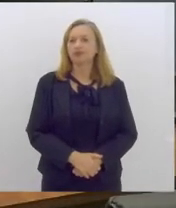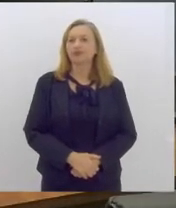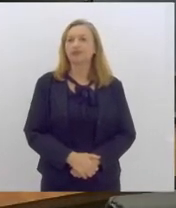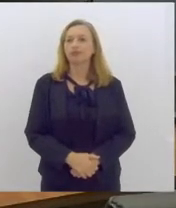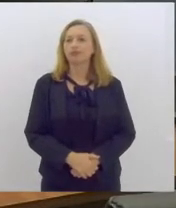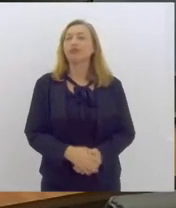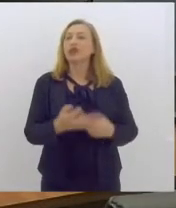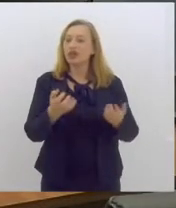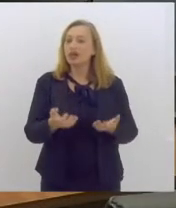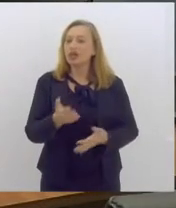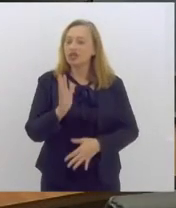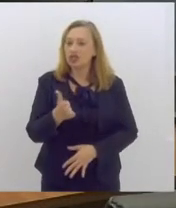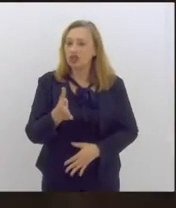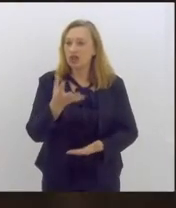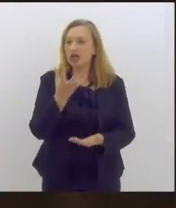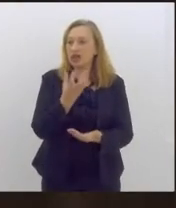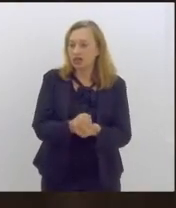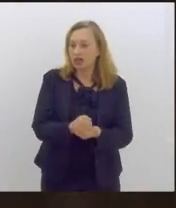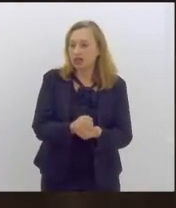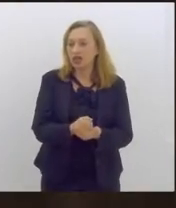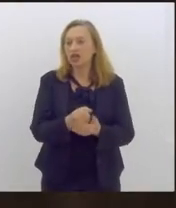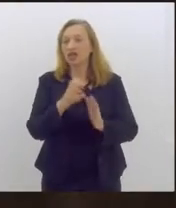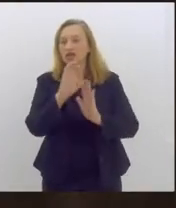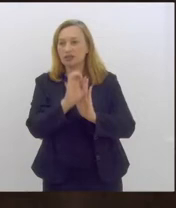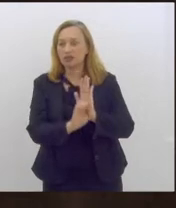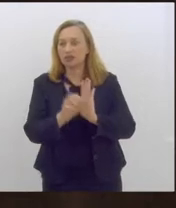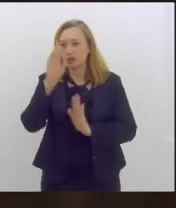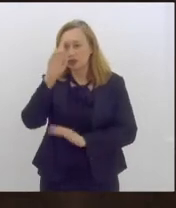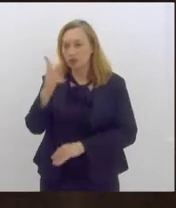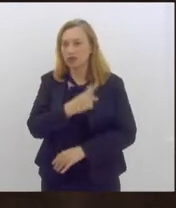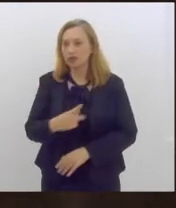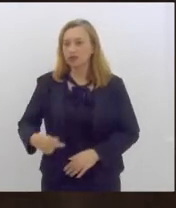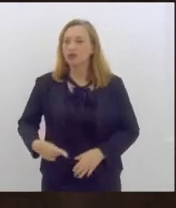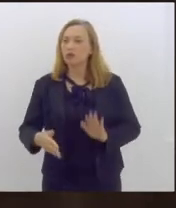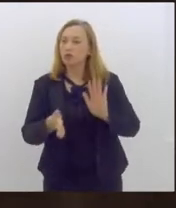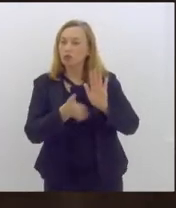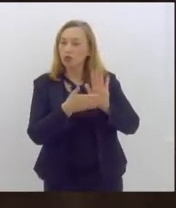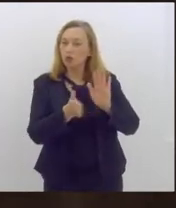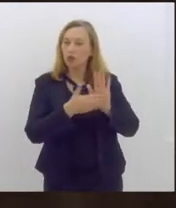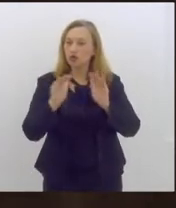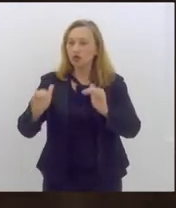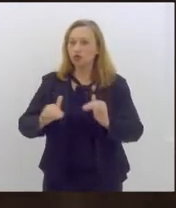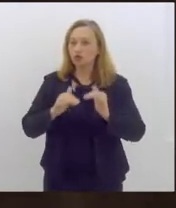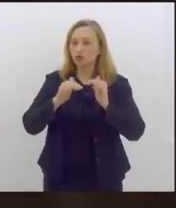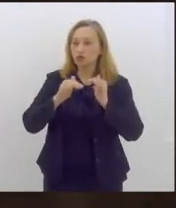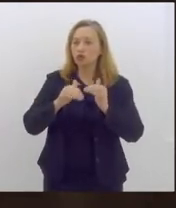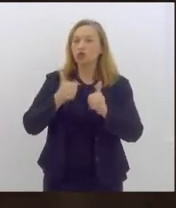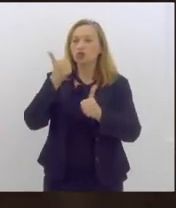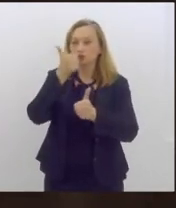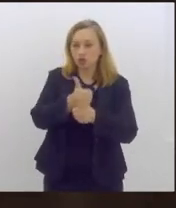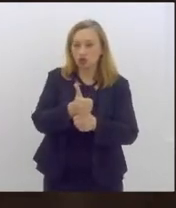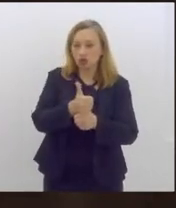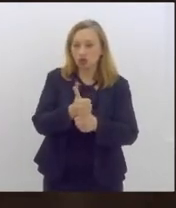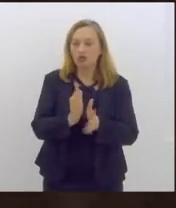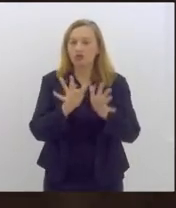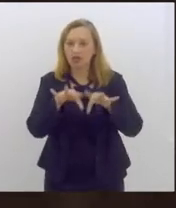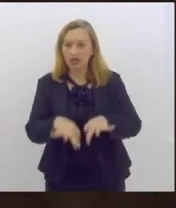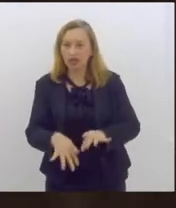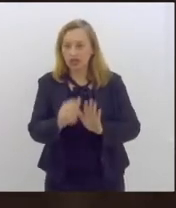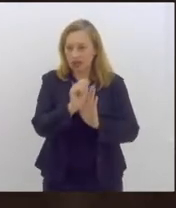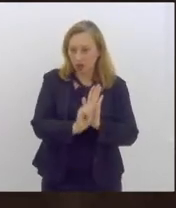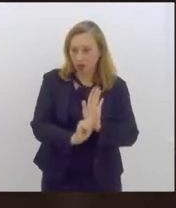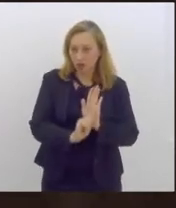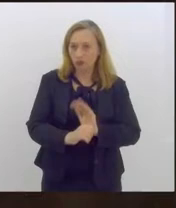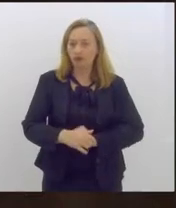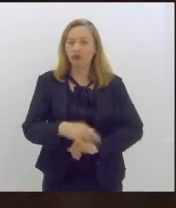bom e queria já por causa das três e meia deixa presente propor o substitutivo e forma Afinal